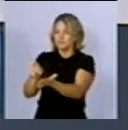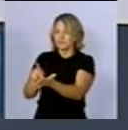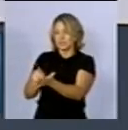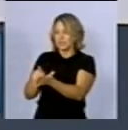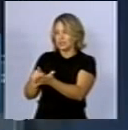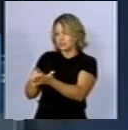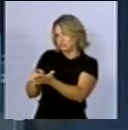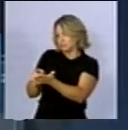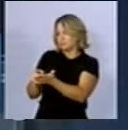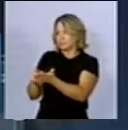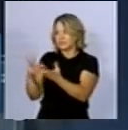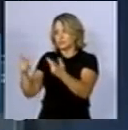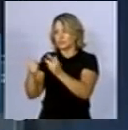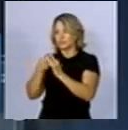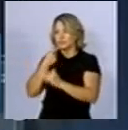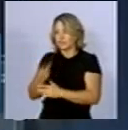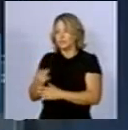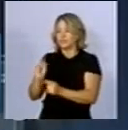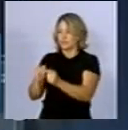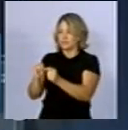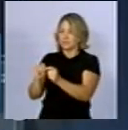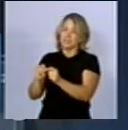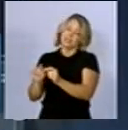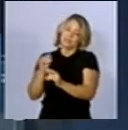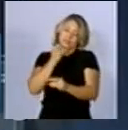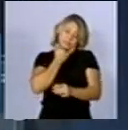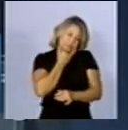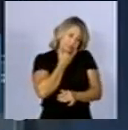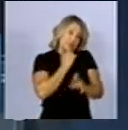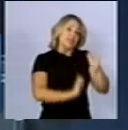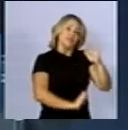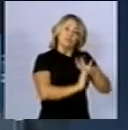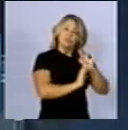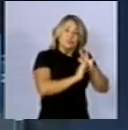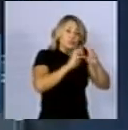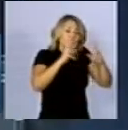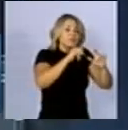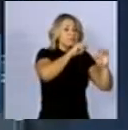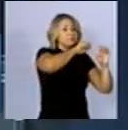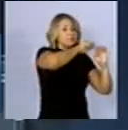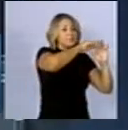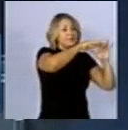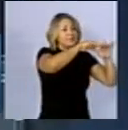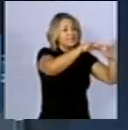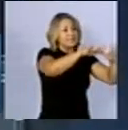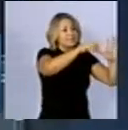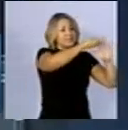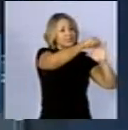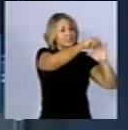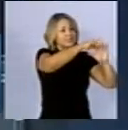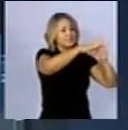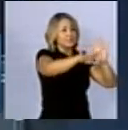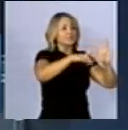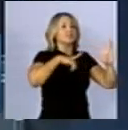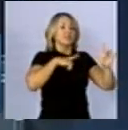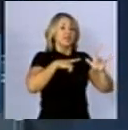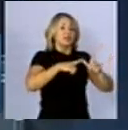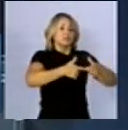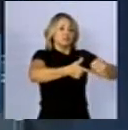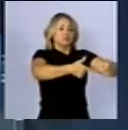que ele se propôs. Mas, por outro lado, todas as empresas de transmissão gostariam muito de ter um largo programa de